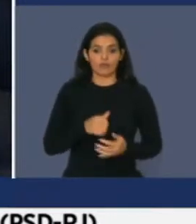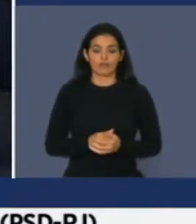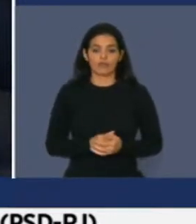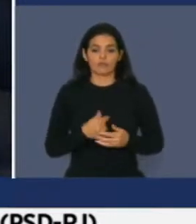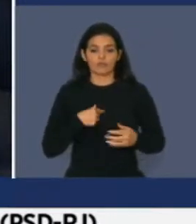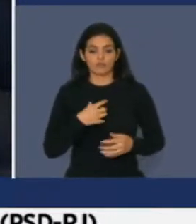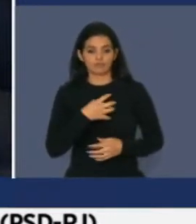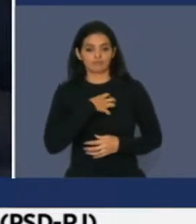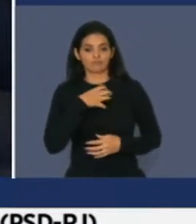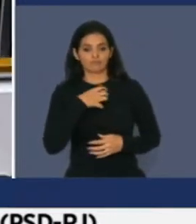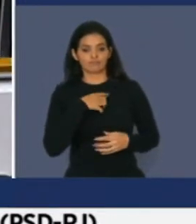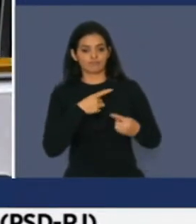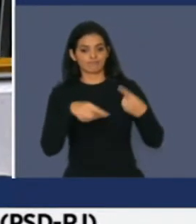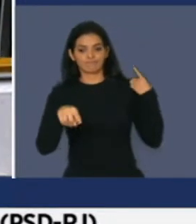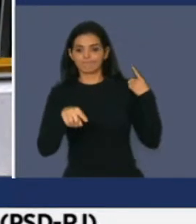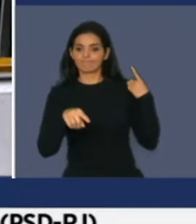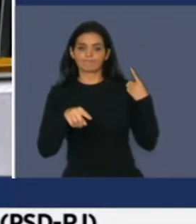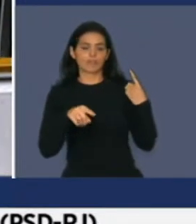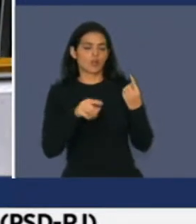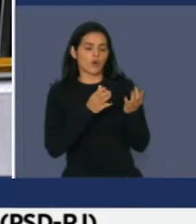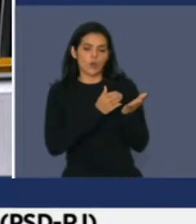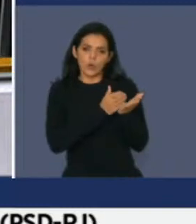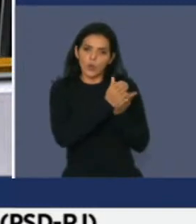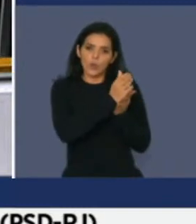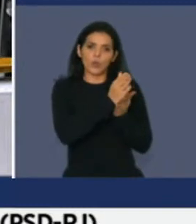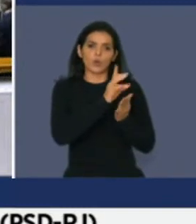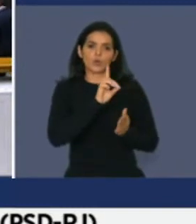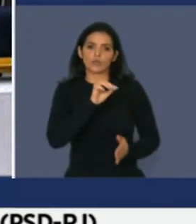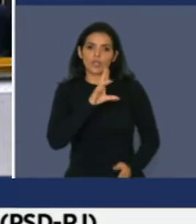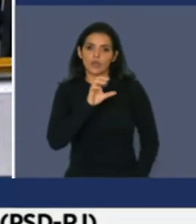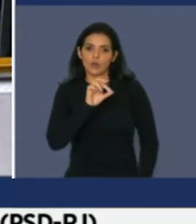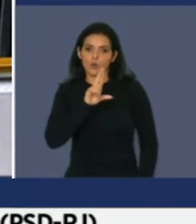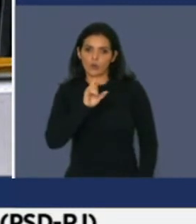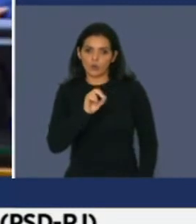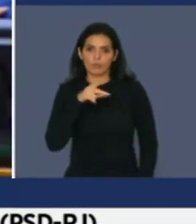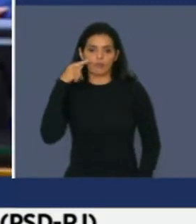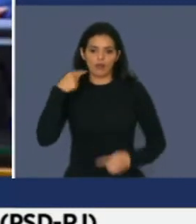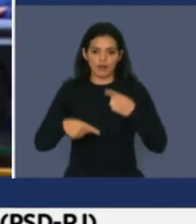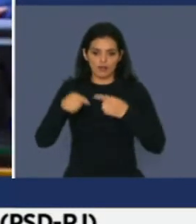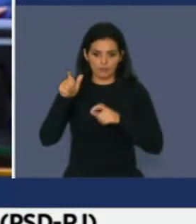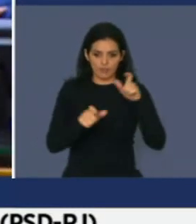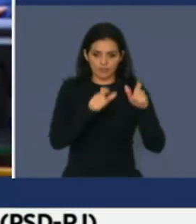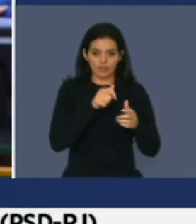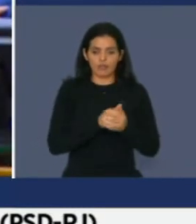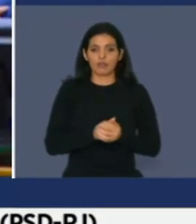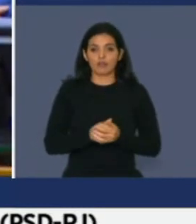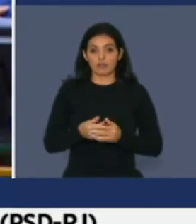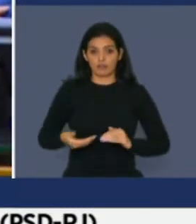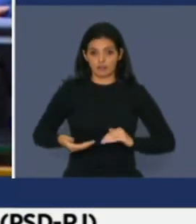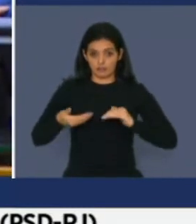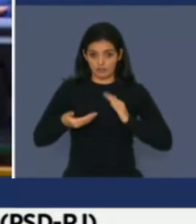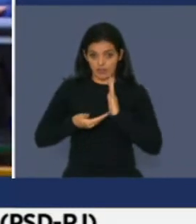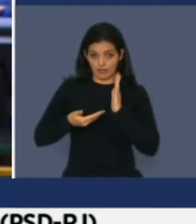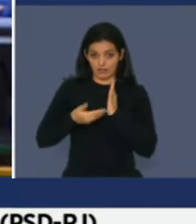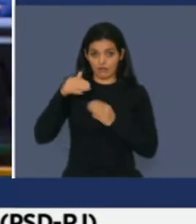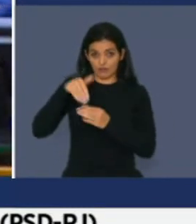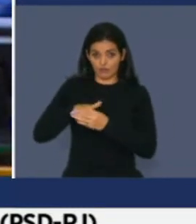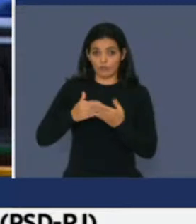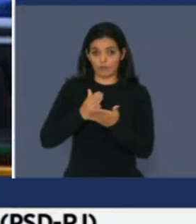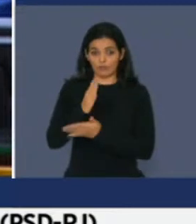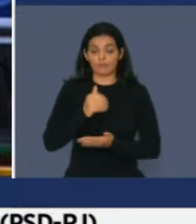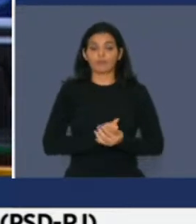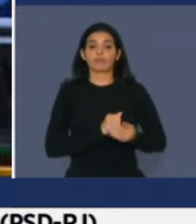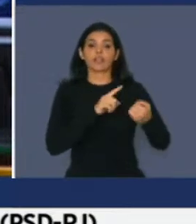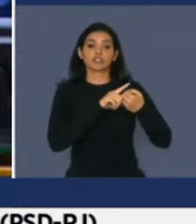parlamentar. Faço saber que a Câmara dos Deputados aprovou e eu promulgo a seguinte resolução. Artigo